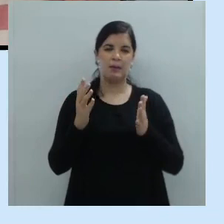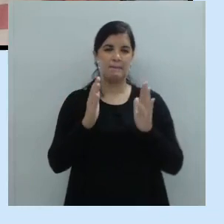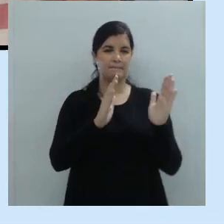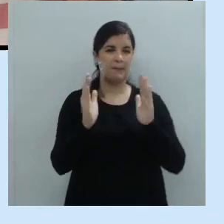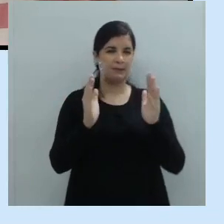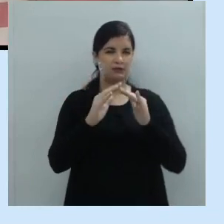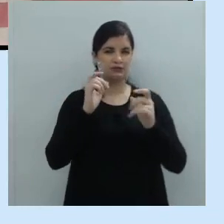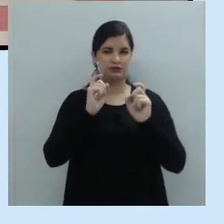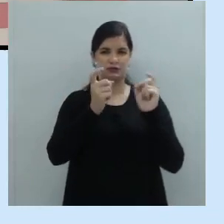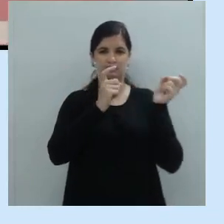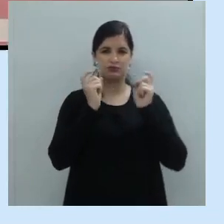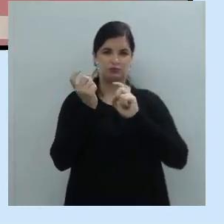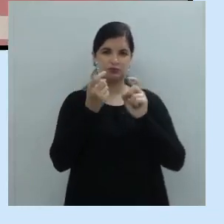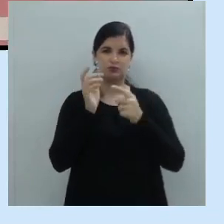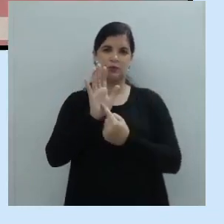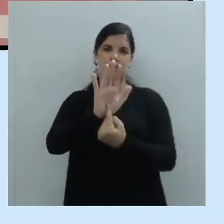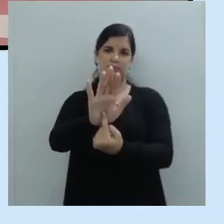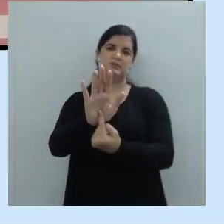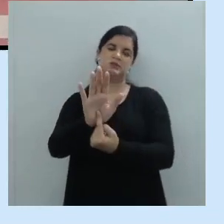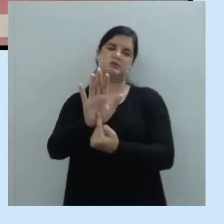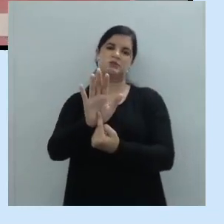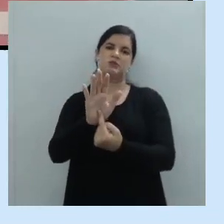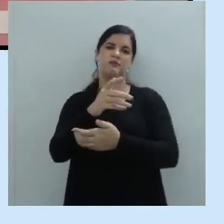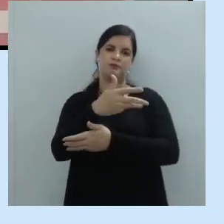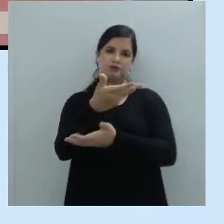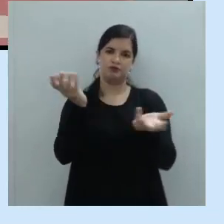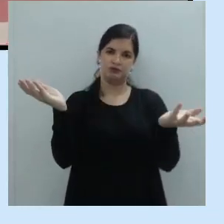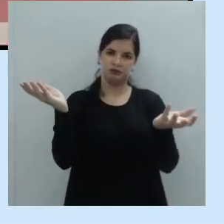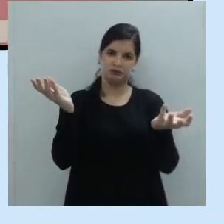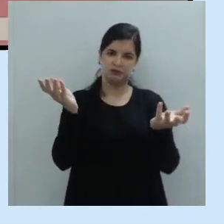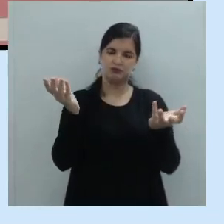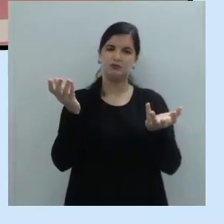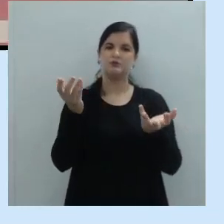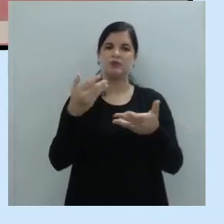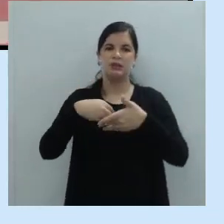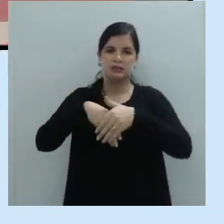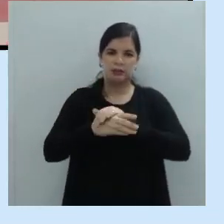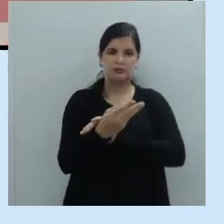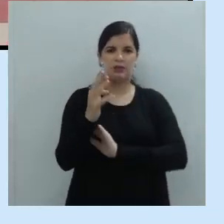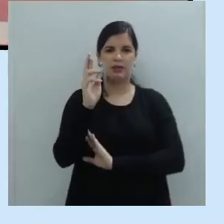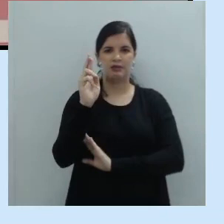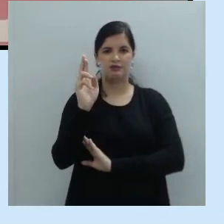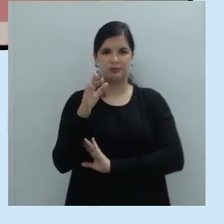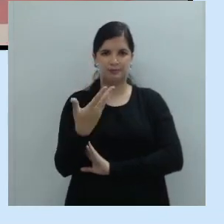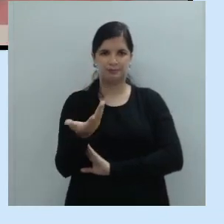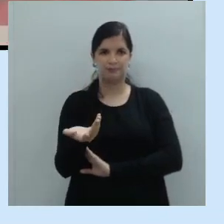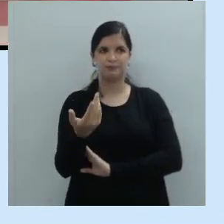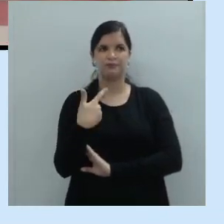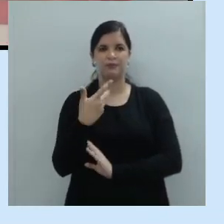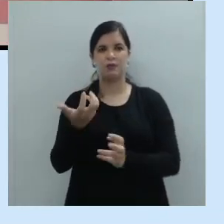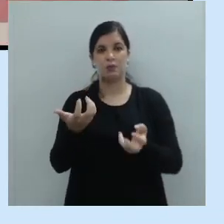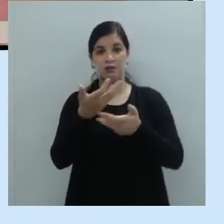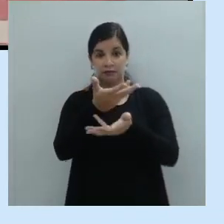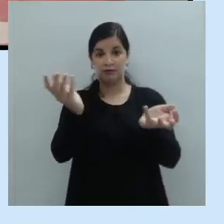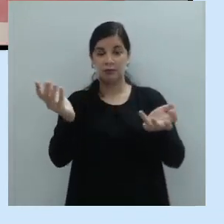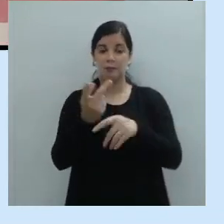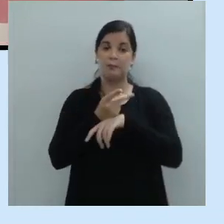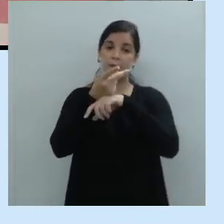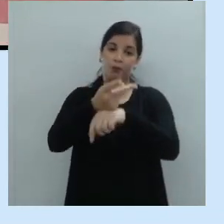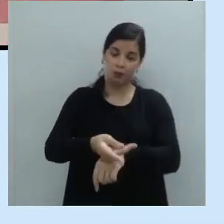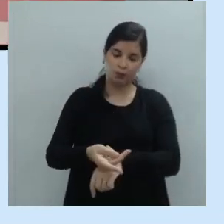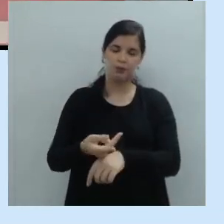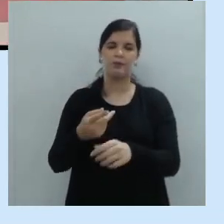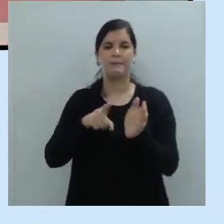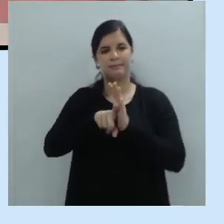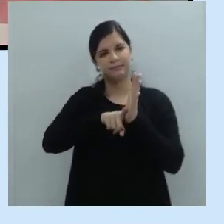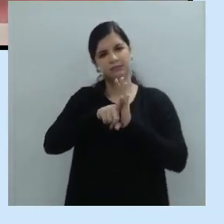para discussão. Estou apresentando a vocês essa tradição religiosa. O que eu espero é que vocês busquem mais